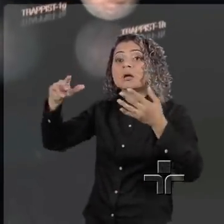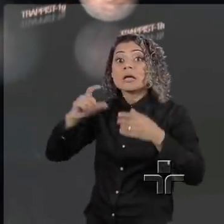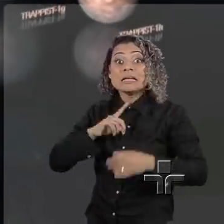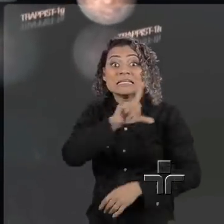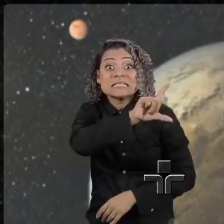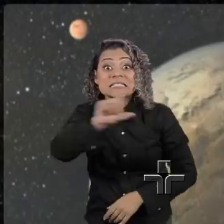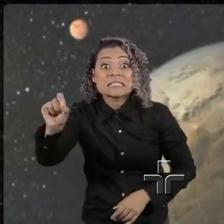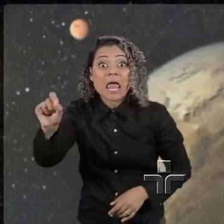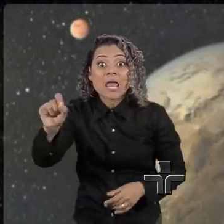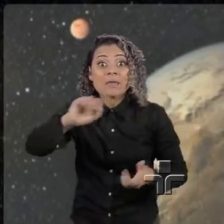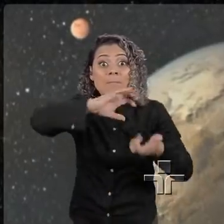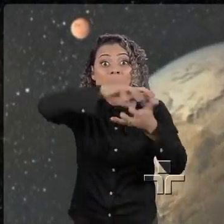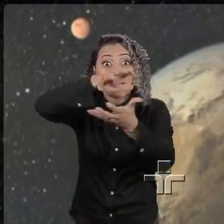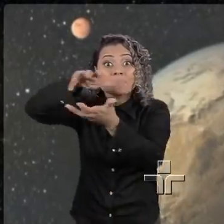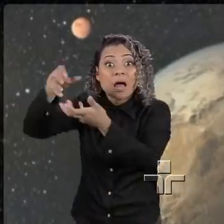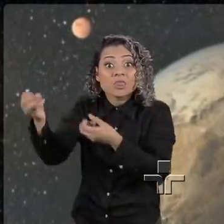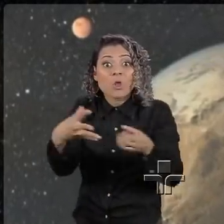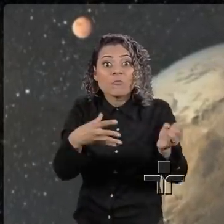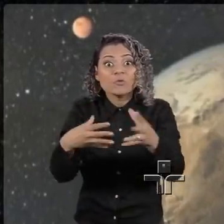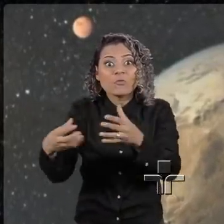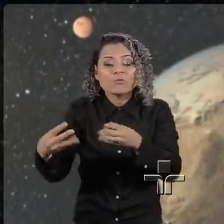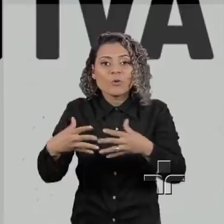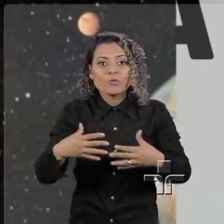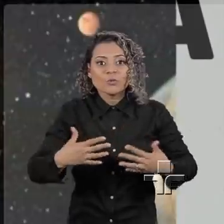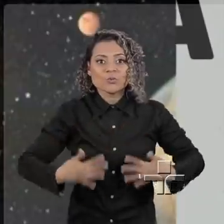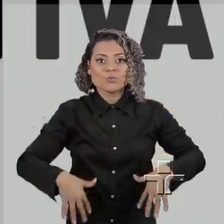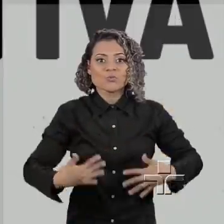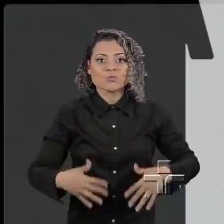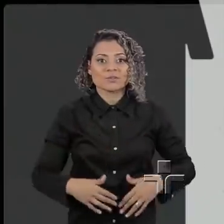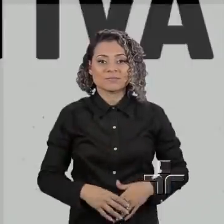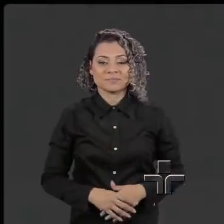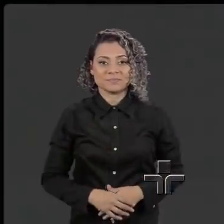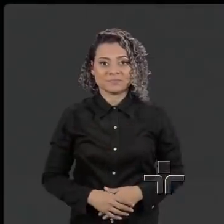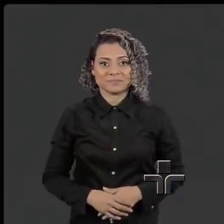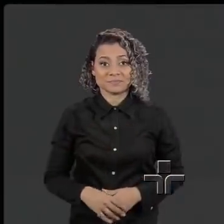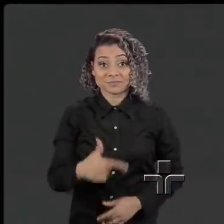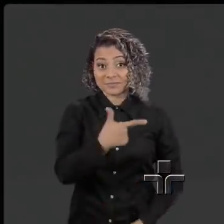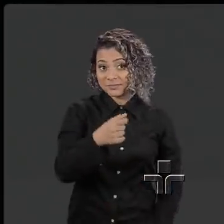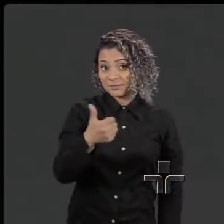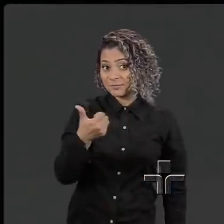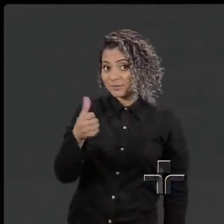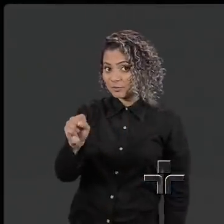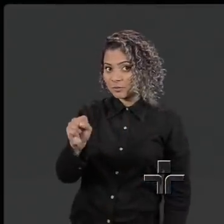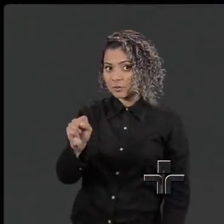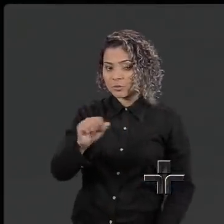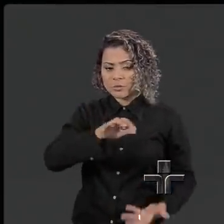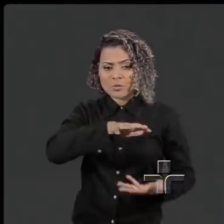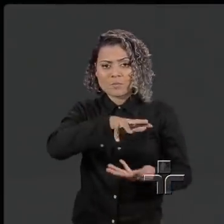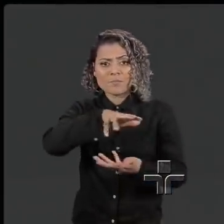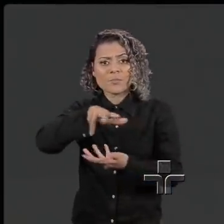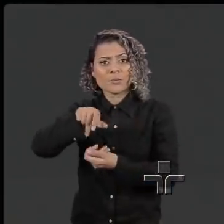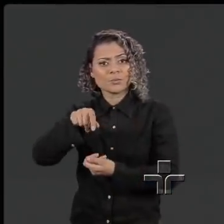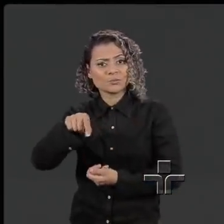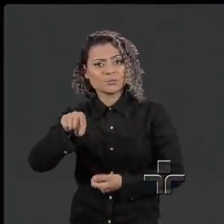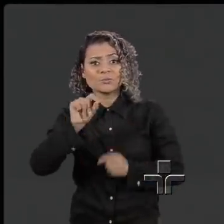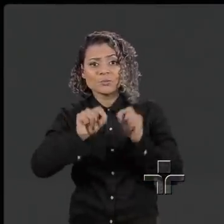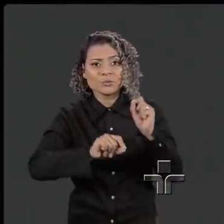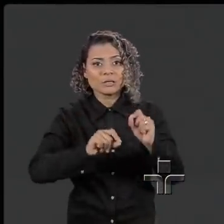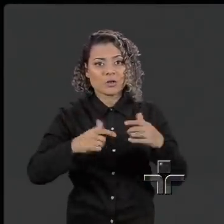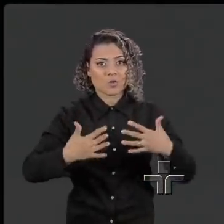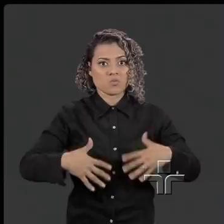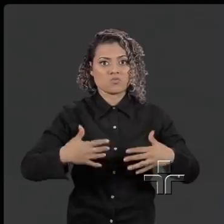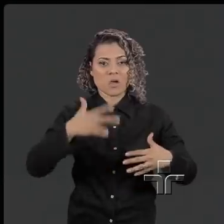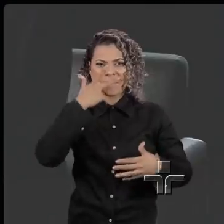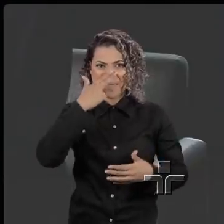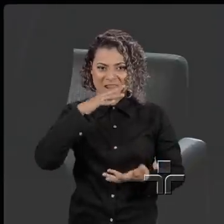novos planetas em outras galáxias. Em 2018, o mundo, tal qual conhecemos, pareceu virar